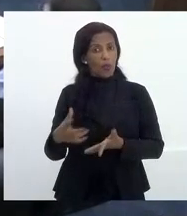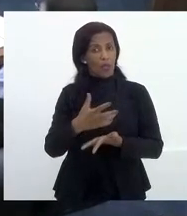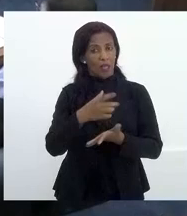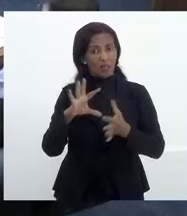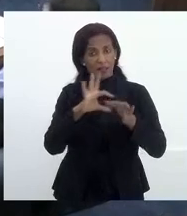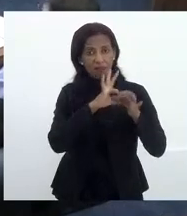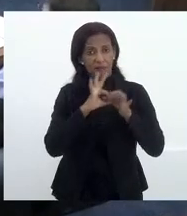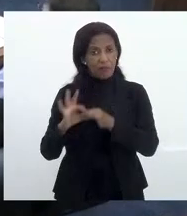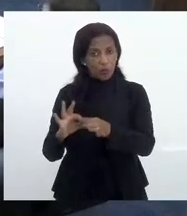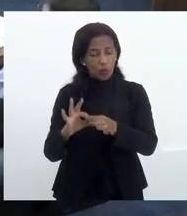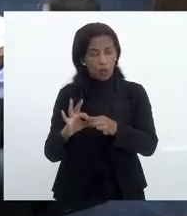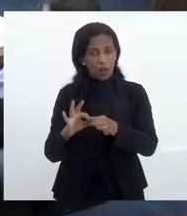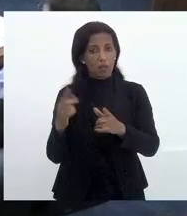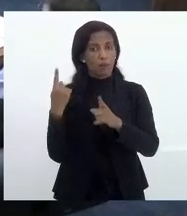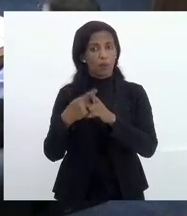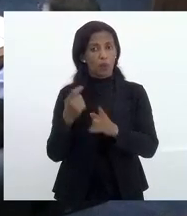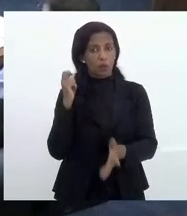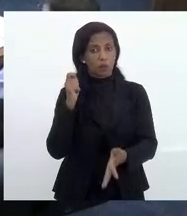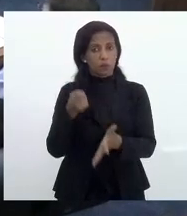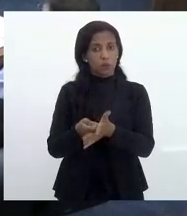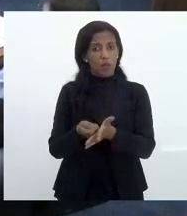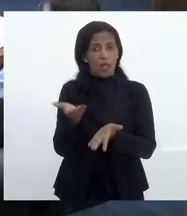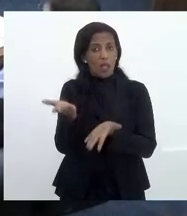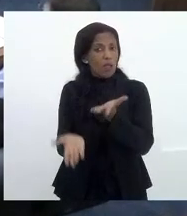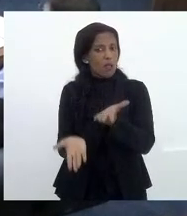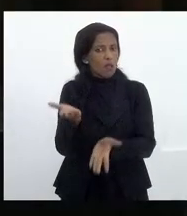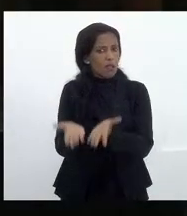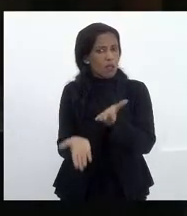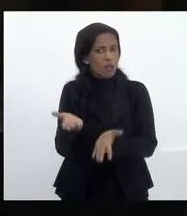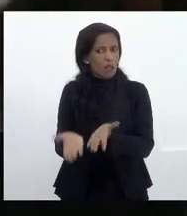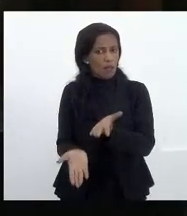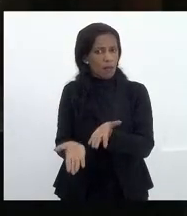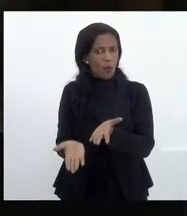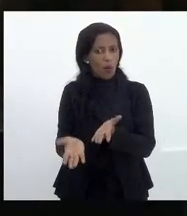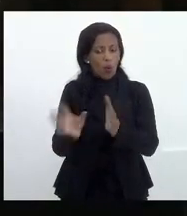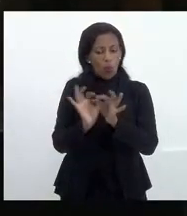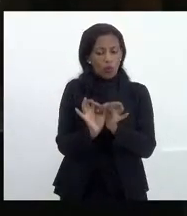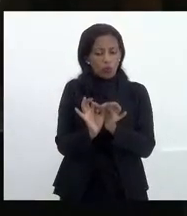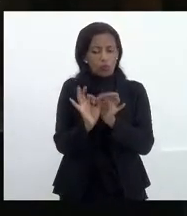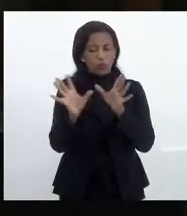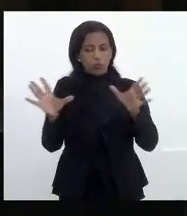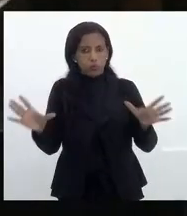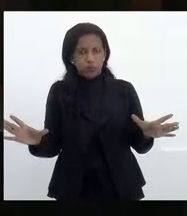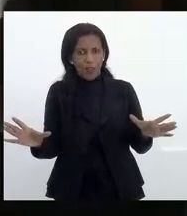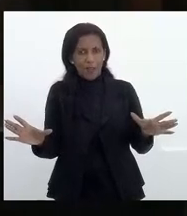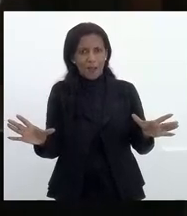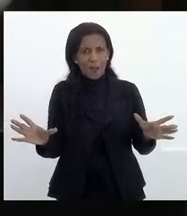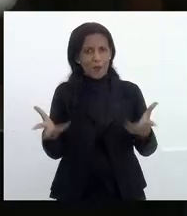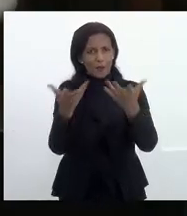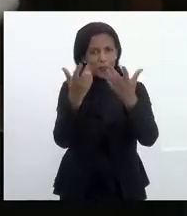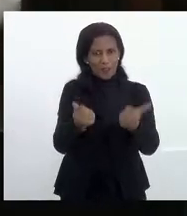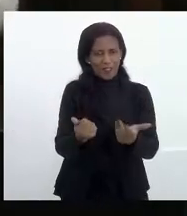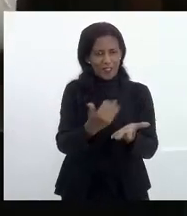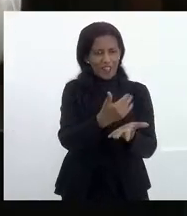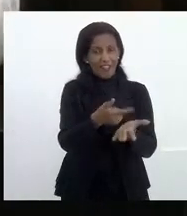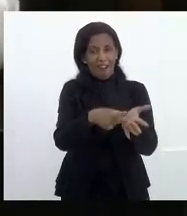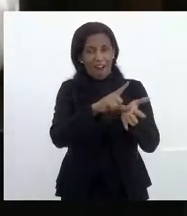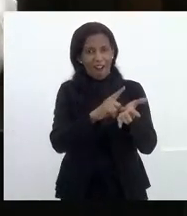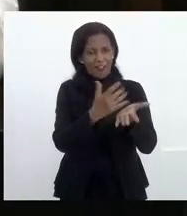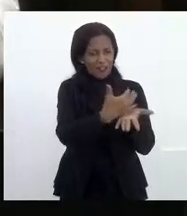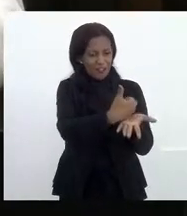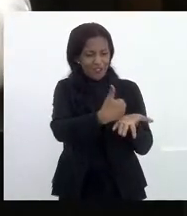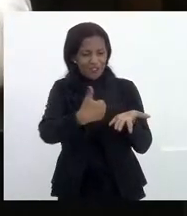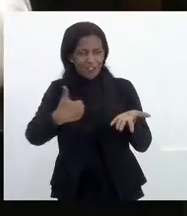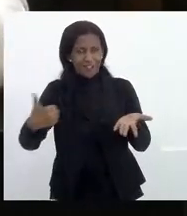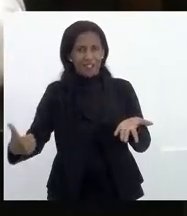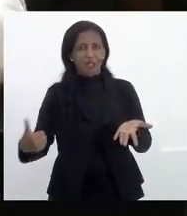estão vinculadas e também que para garantir o equilíbrio financeiro Quando se diz vincula ou não se permitem desse passam o